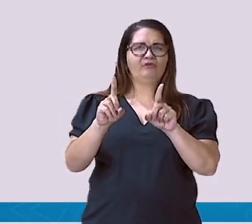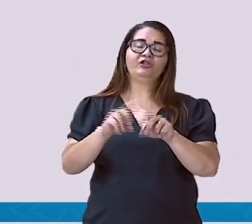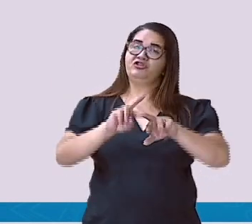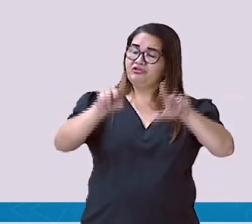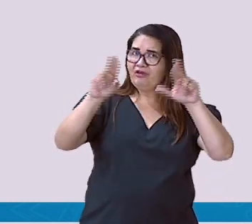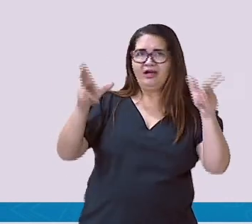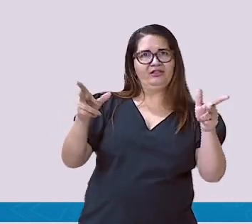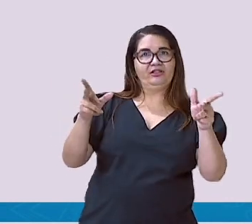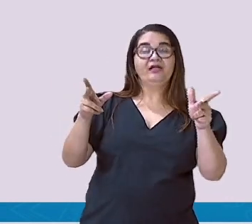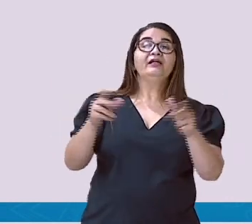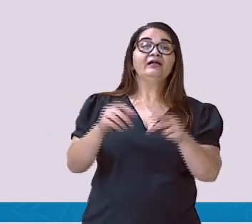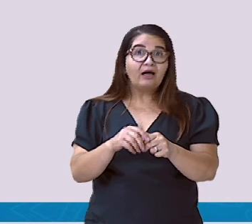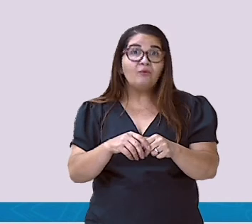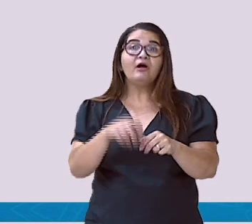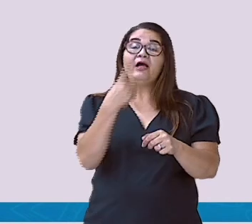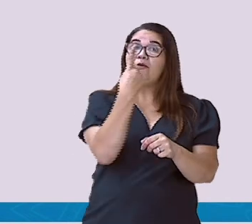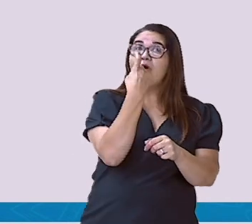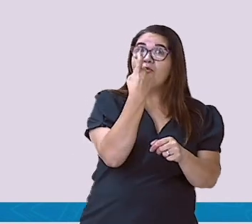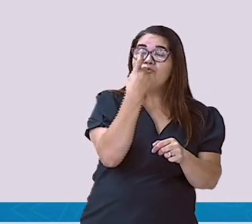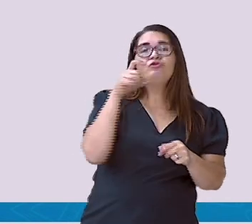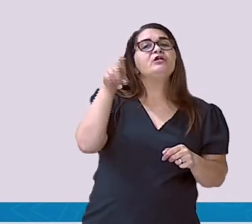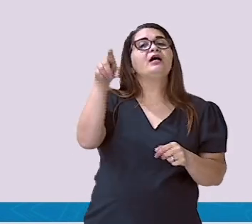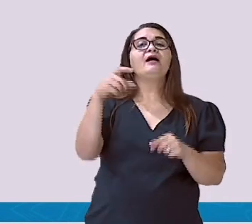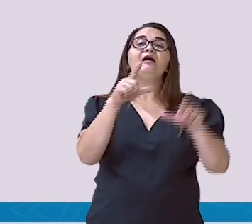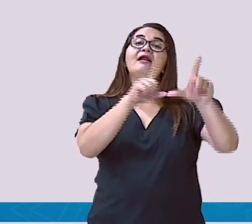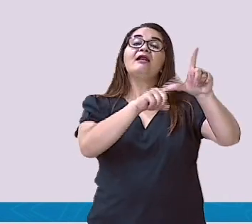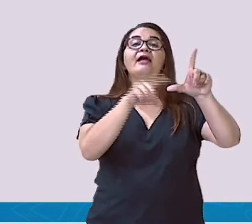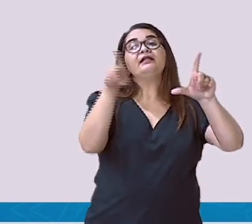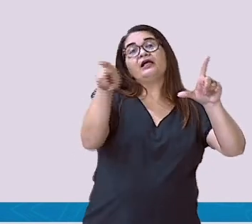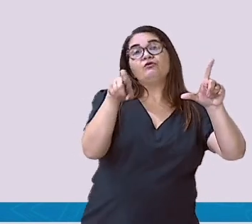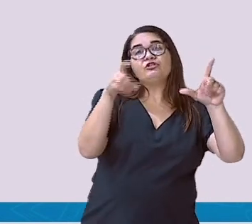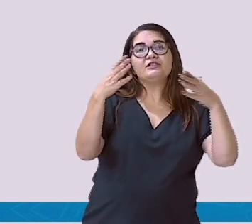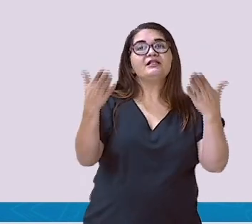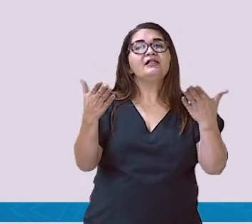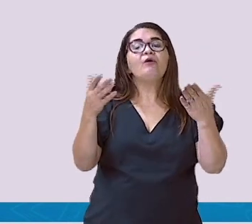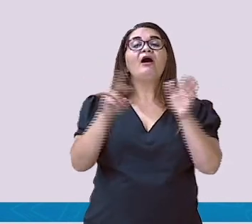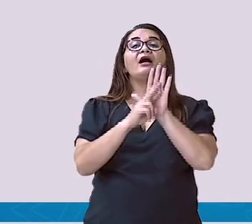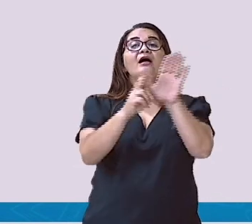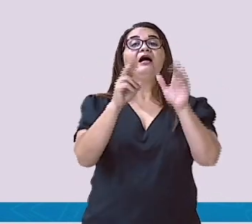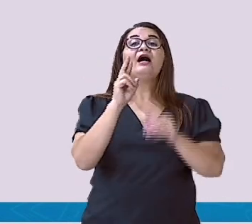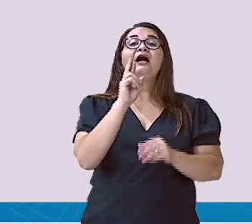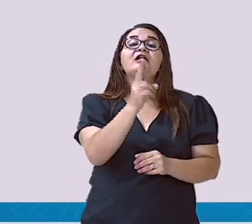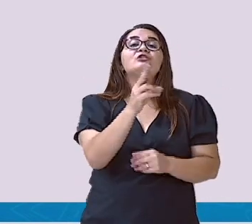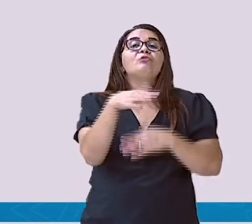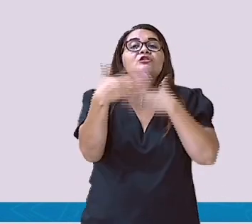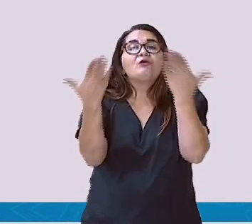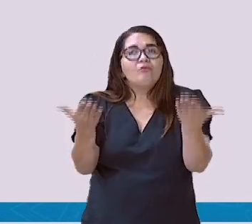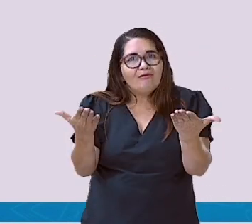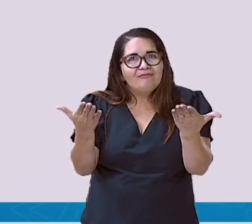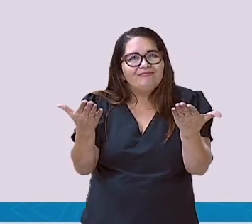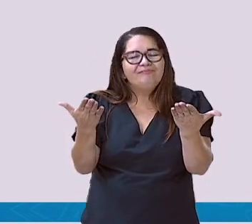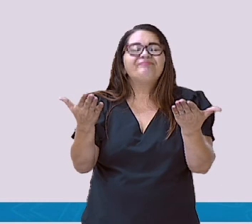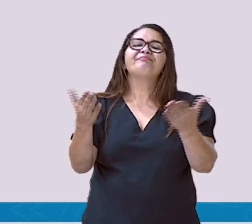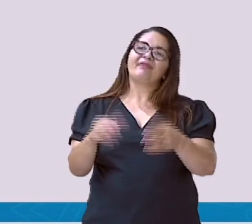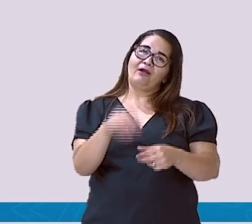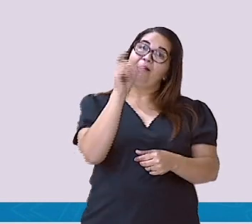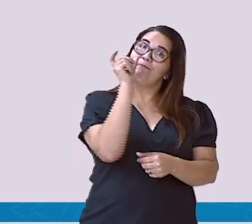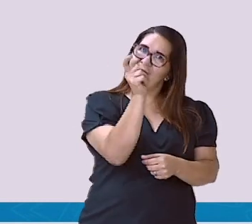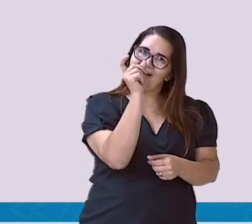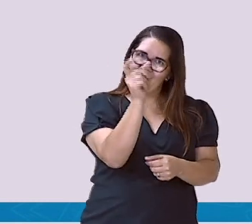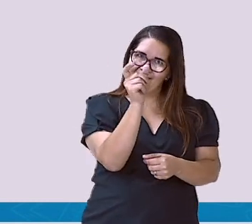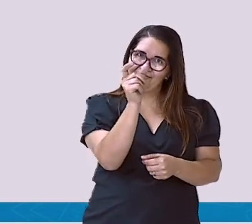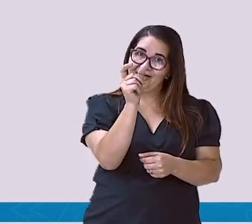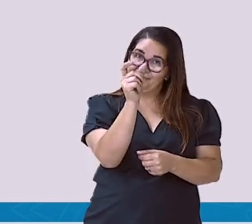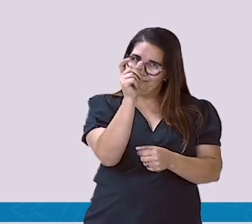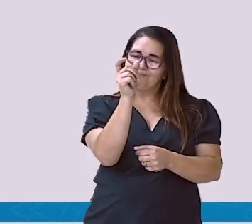uma única letra. Então, qual será a minha resposta? A palavra telhado, porque